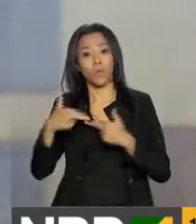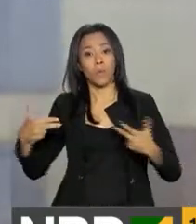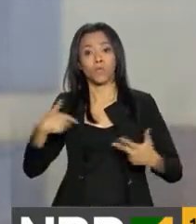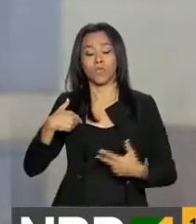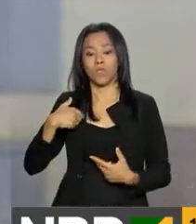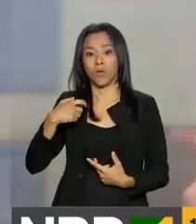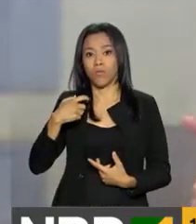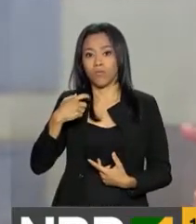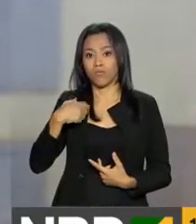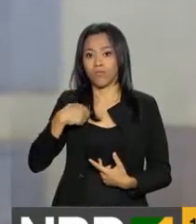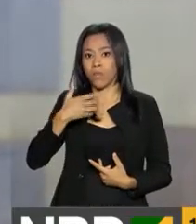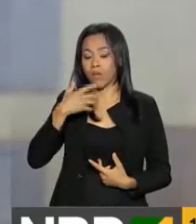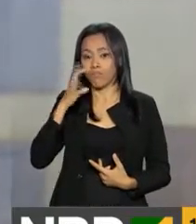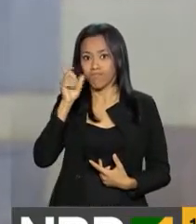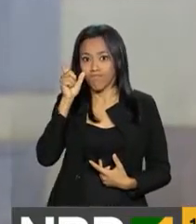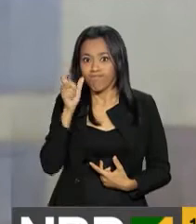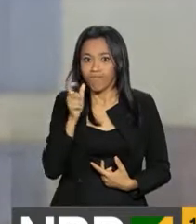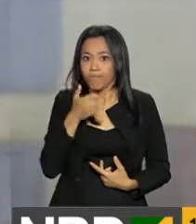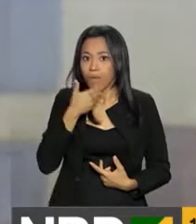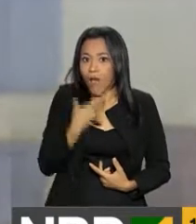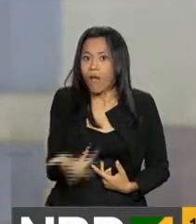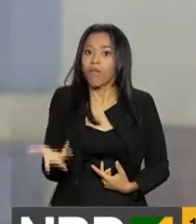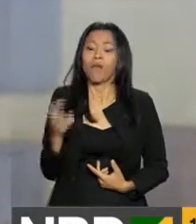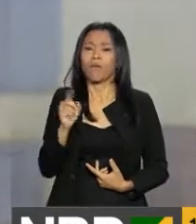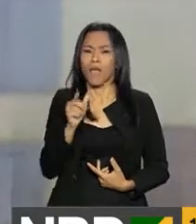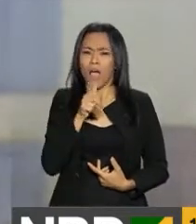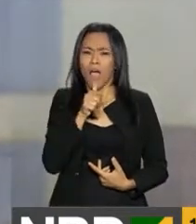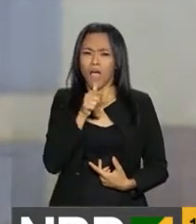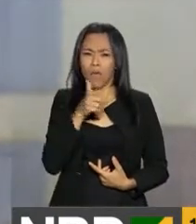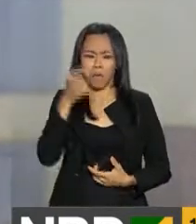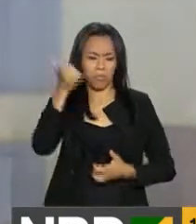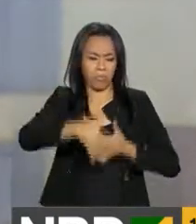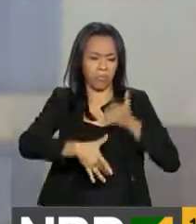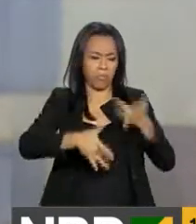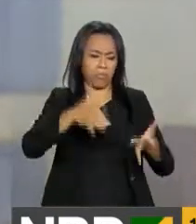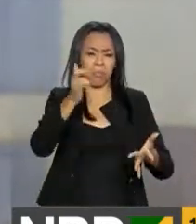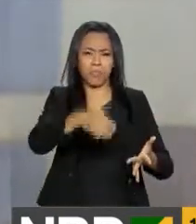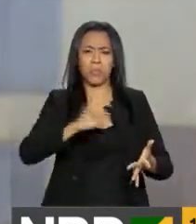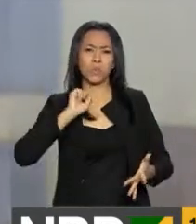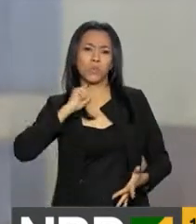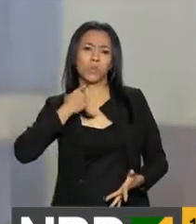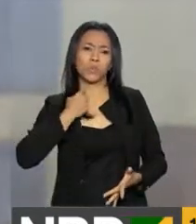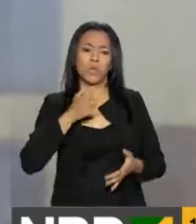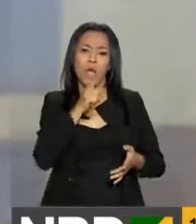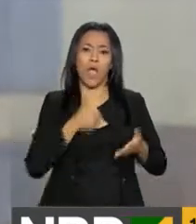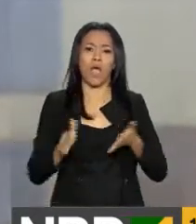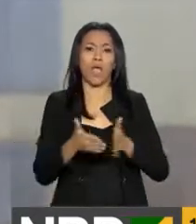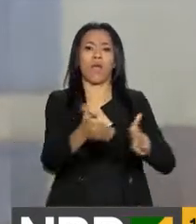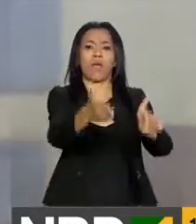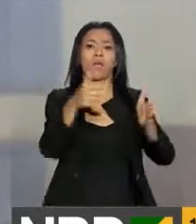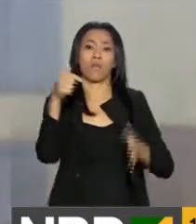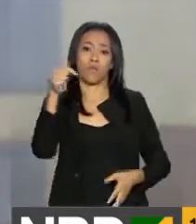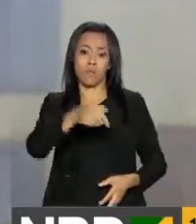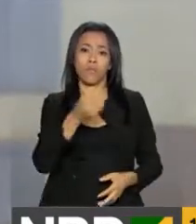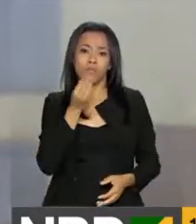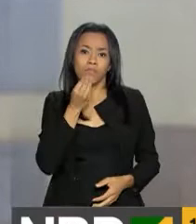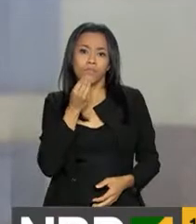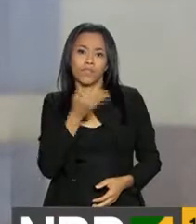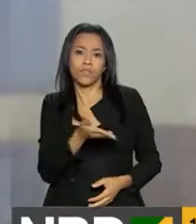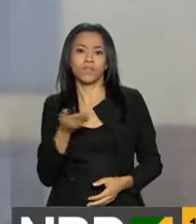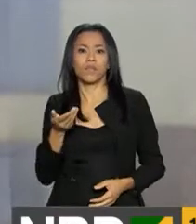a água poluída, portanto, a poluição da água, dos rios, enfim, daquela água que seria